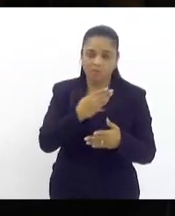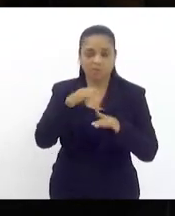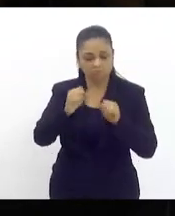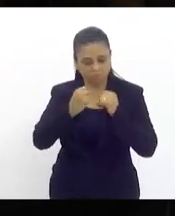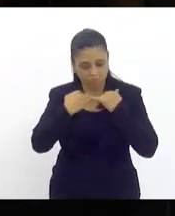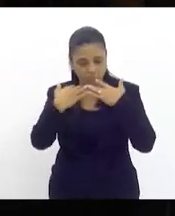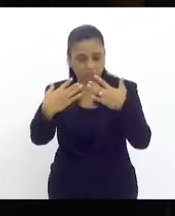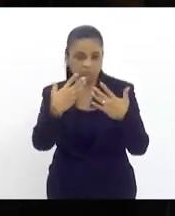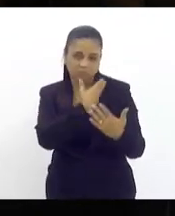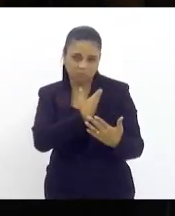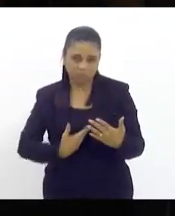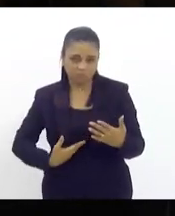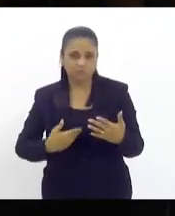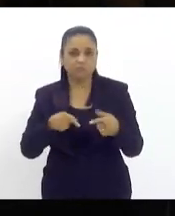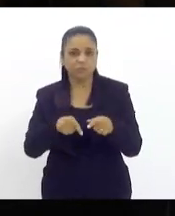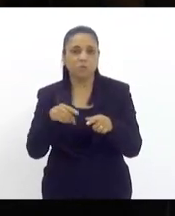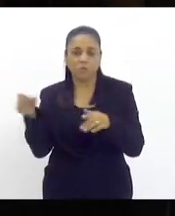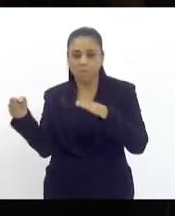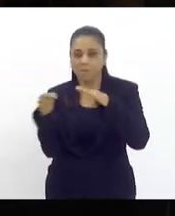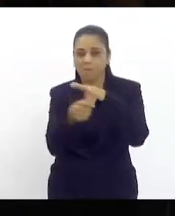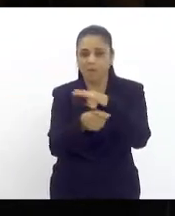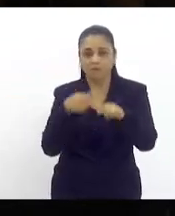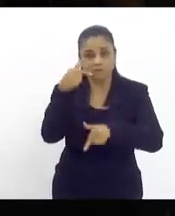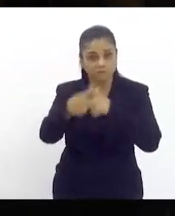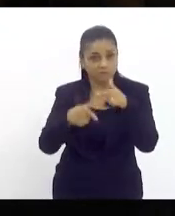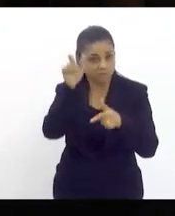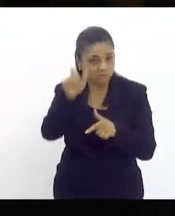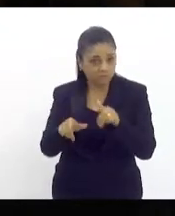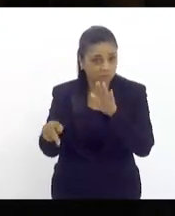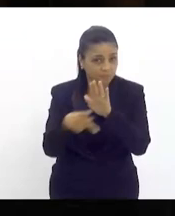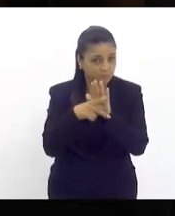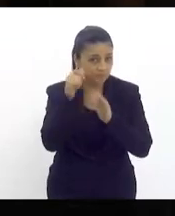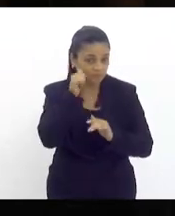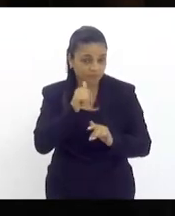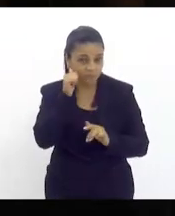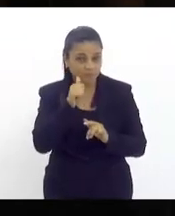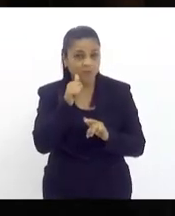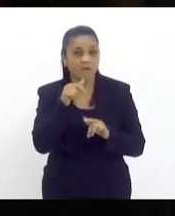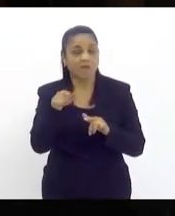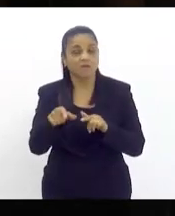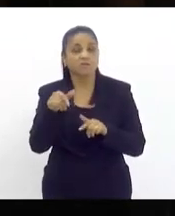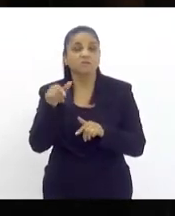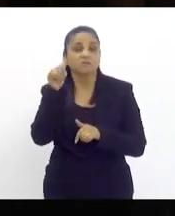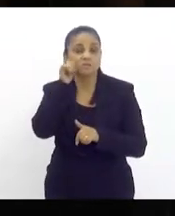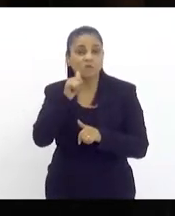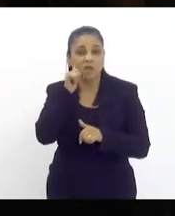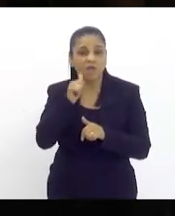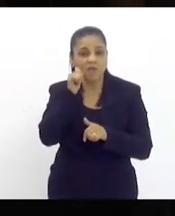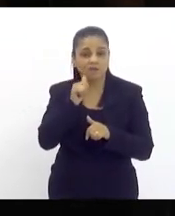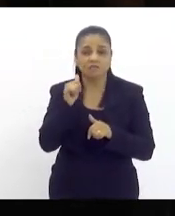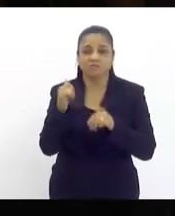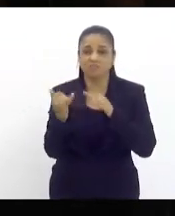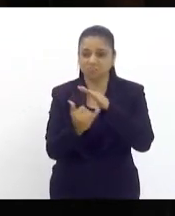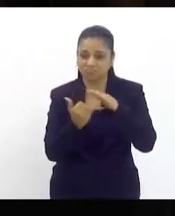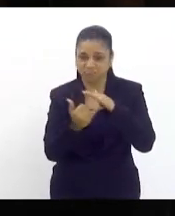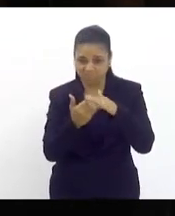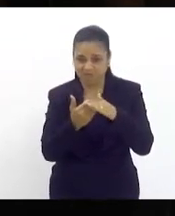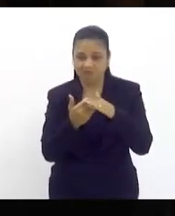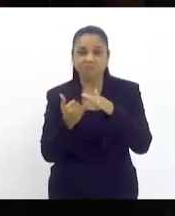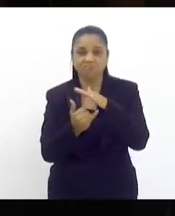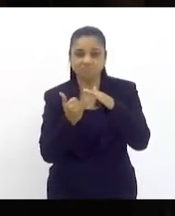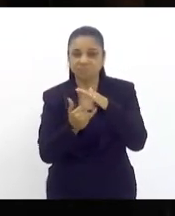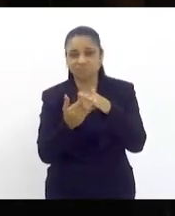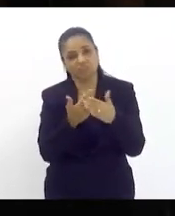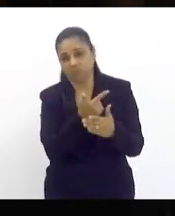ao mercado de trabalho para as mulheres em especial essas mulheres que estão na informalidade Porque se o Rio de Janeiro é esse